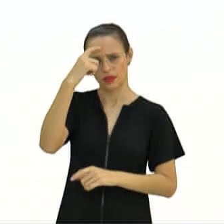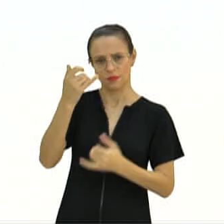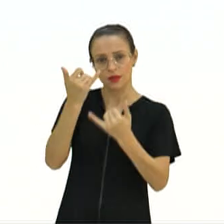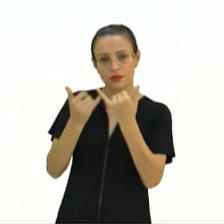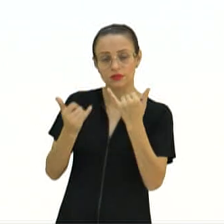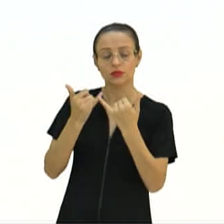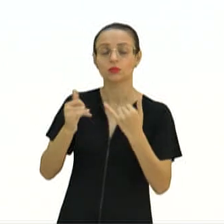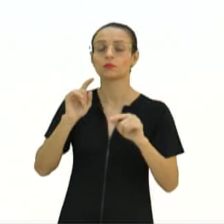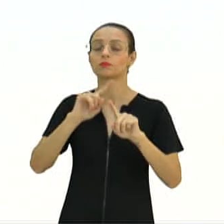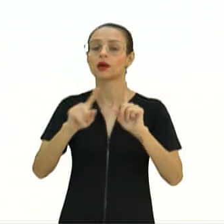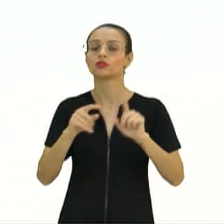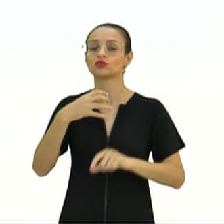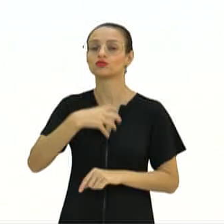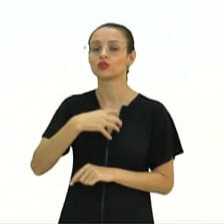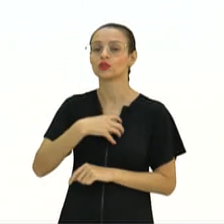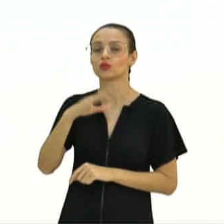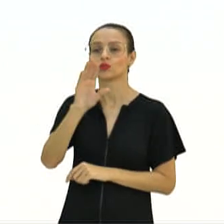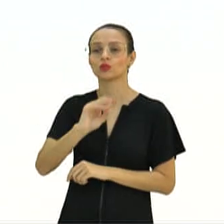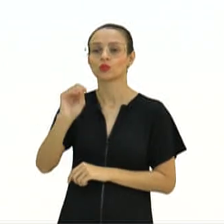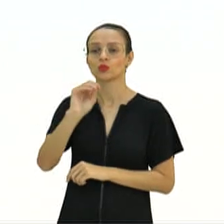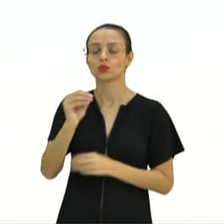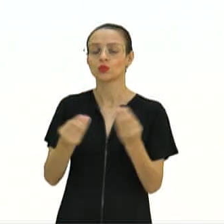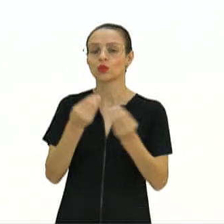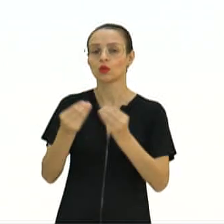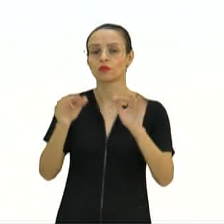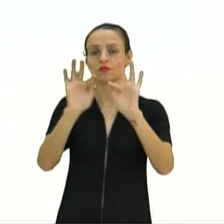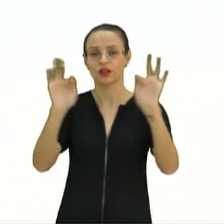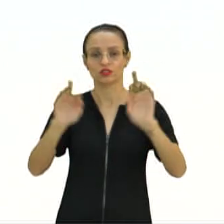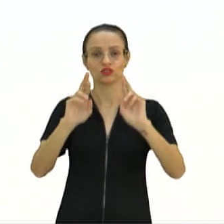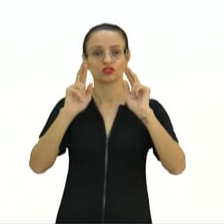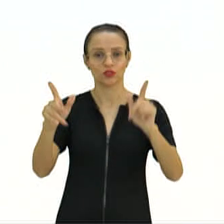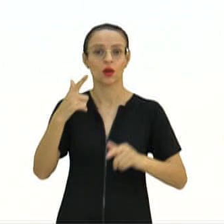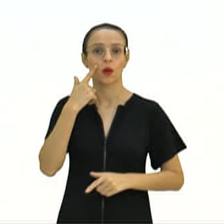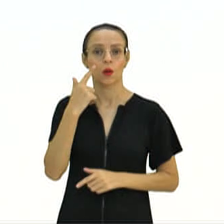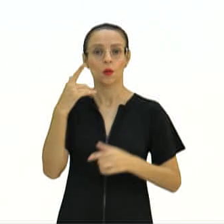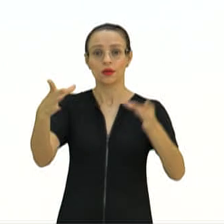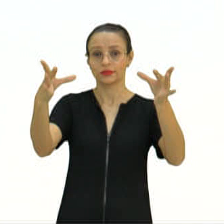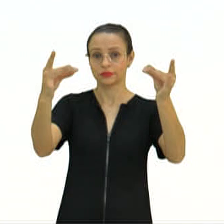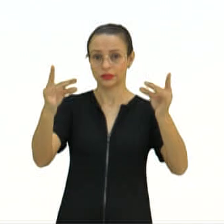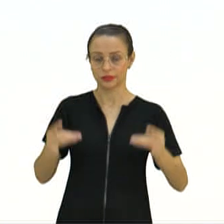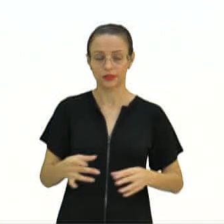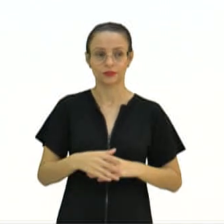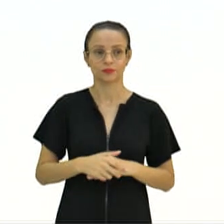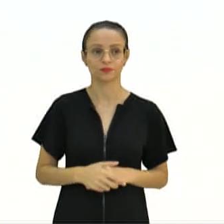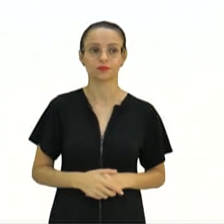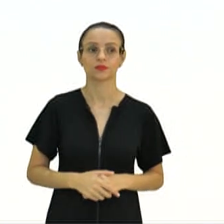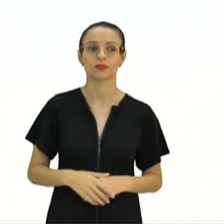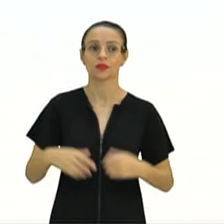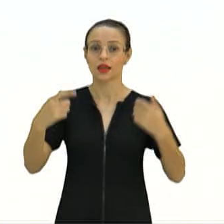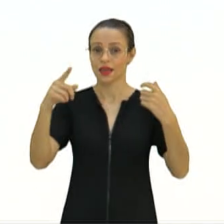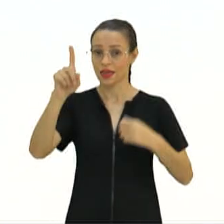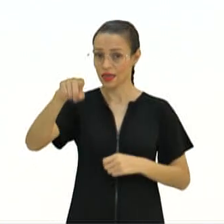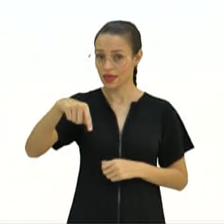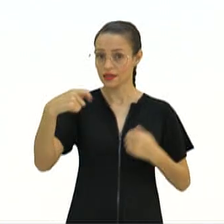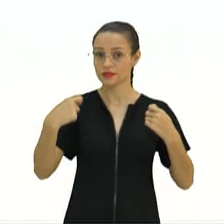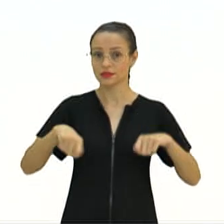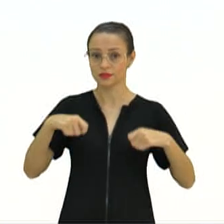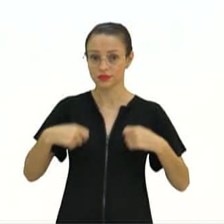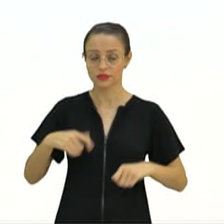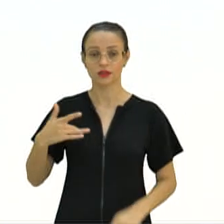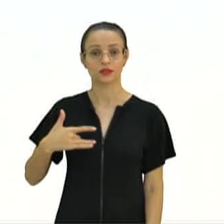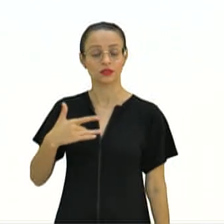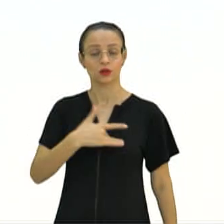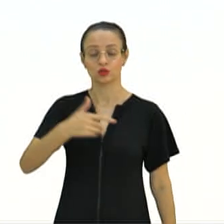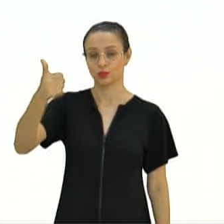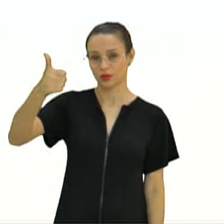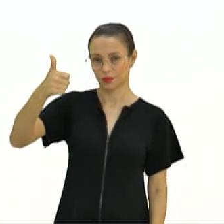a construção da frase é um pouco diferenciada. Vejamos isso em detalhe agora. É necessário saúde, o primeiro